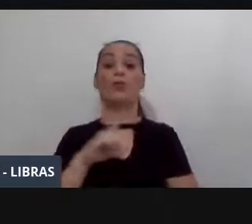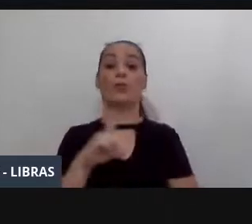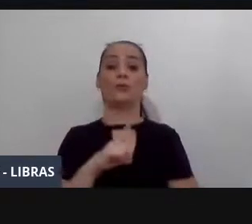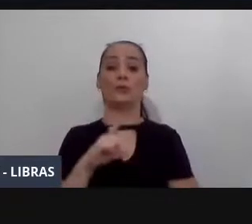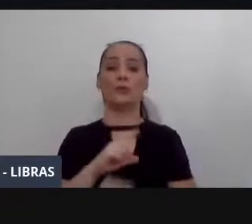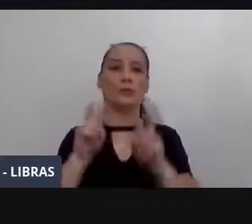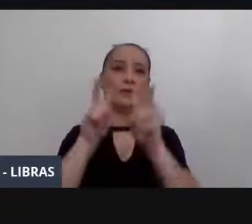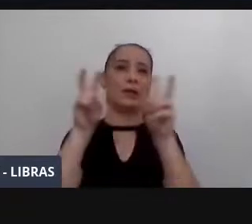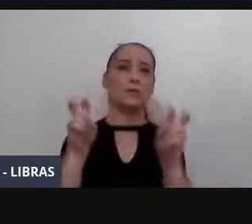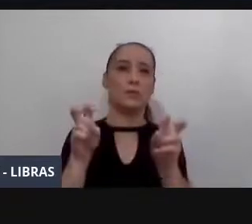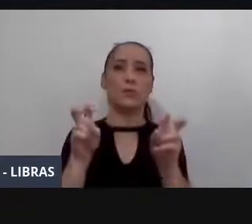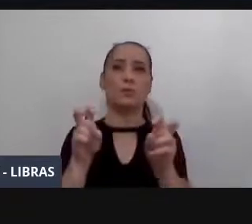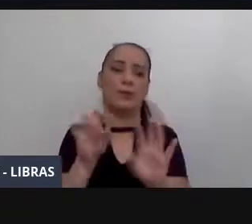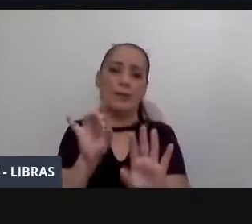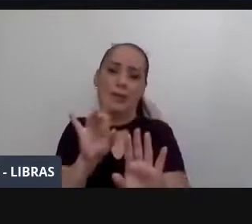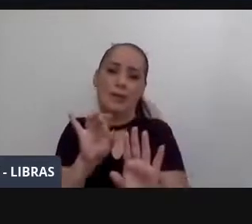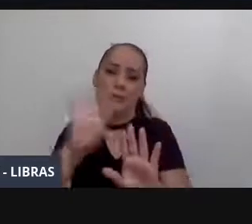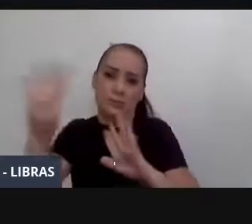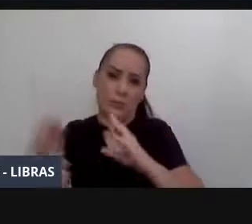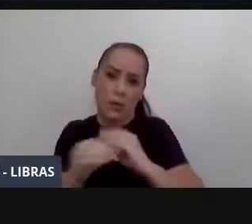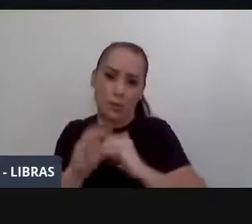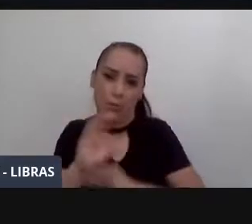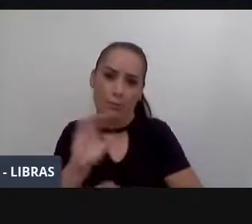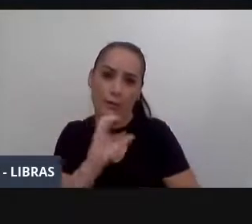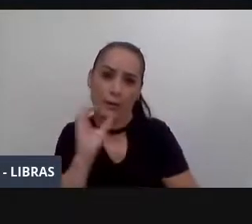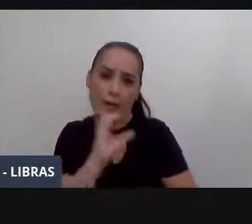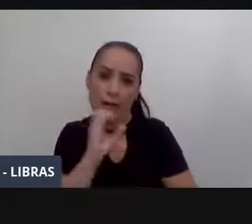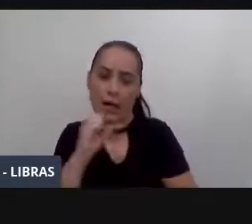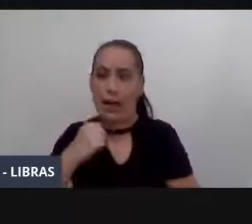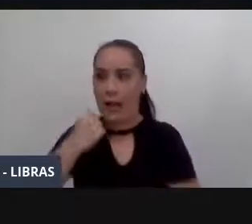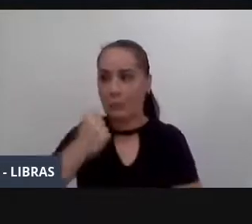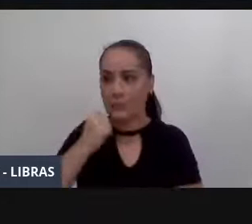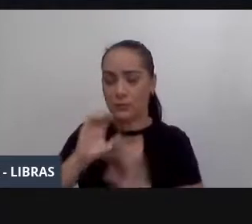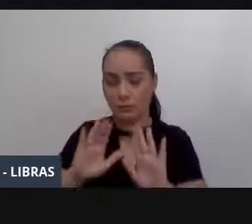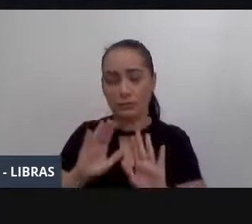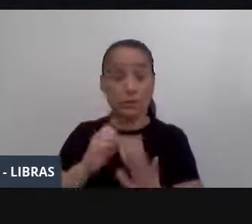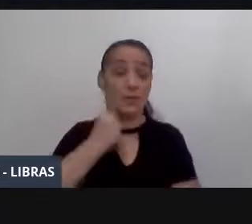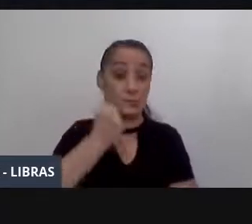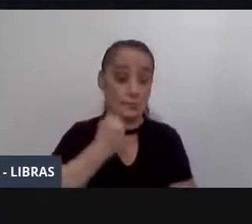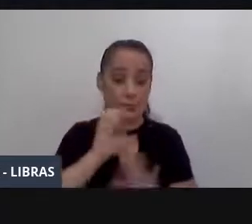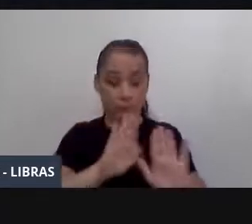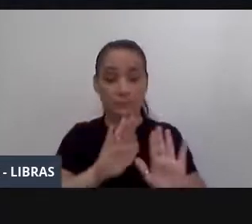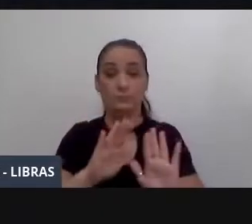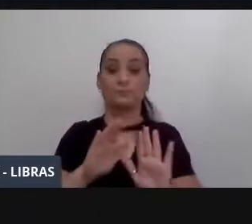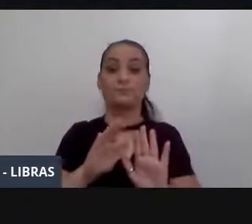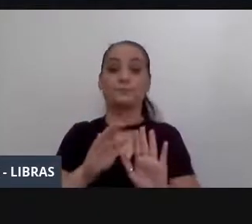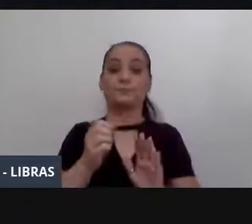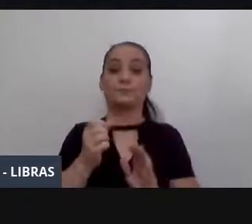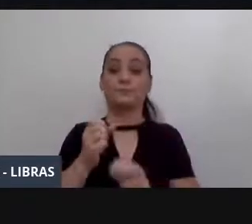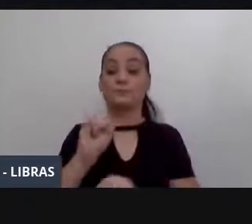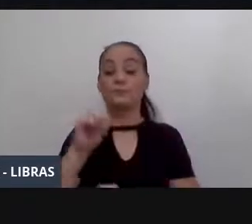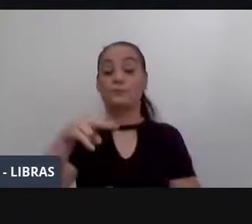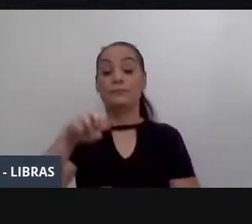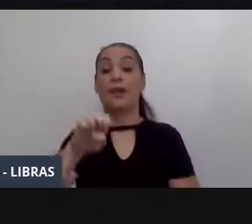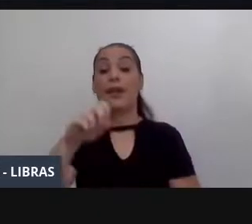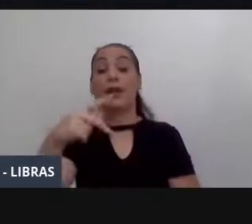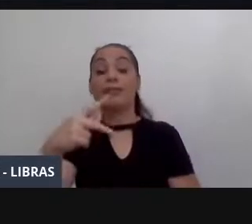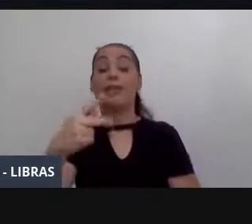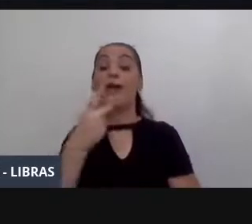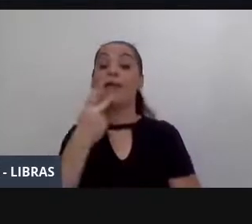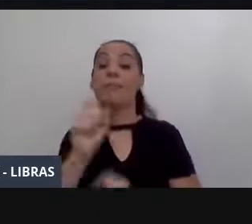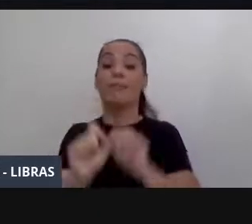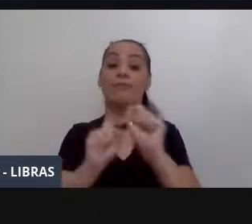Eu quero só trazer uma outra complementação, senador, que algo que foi levantado também pelo INEP para não ter a segunda prova do Revalida